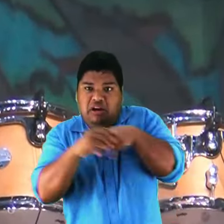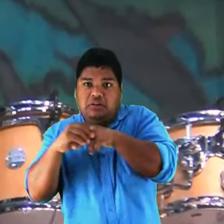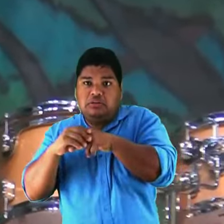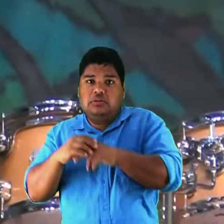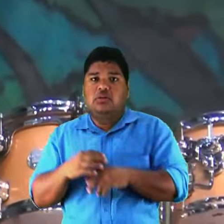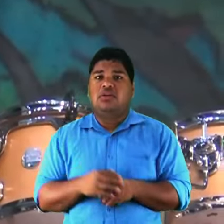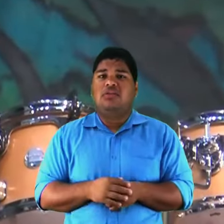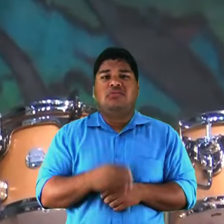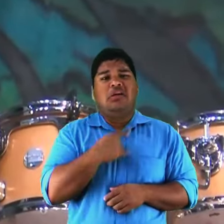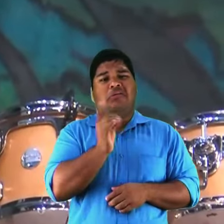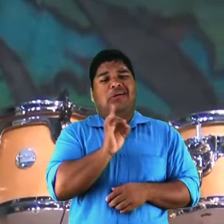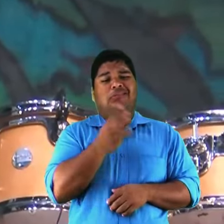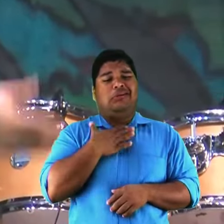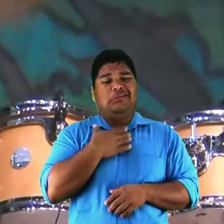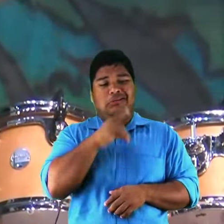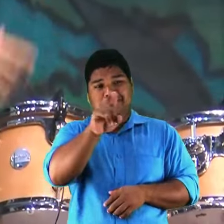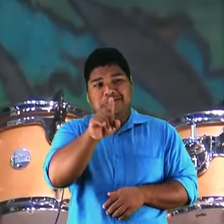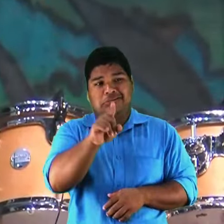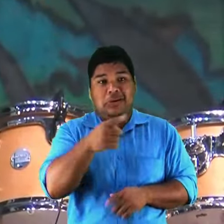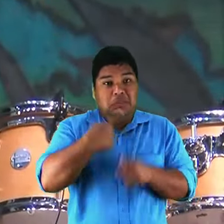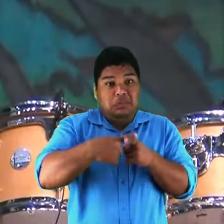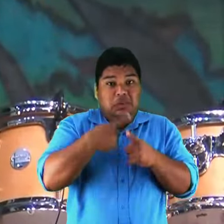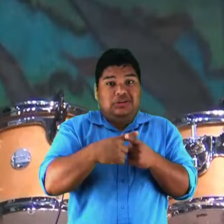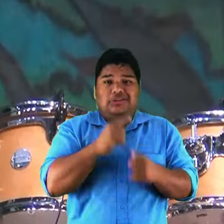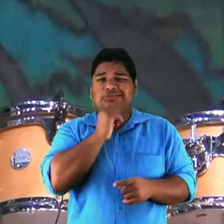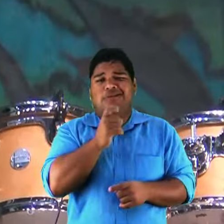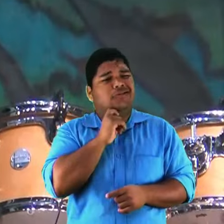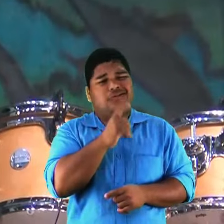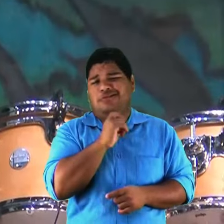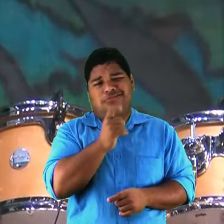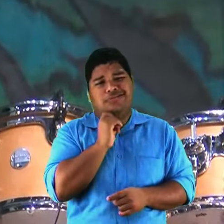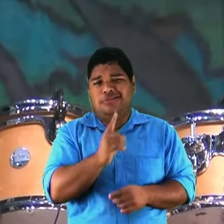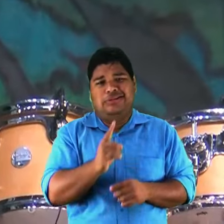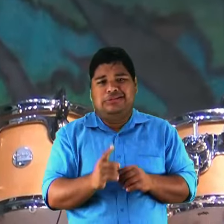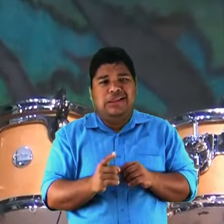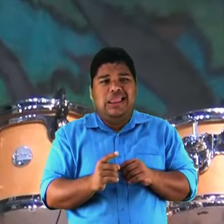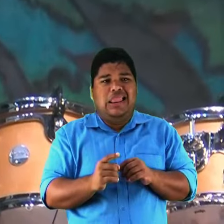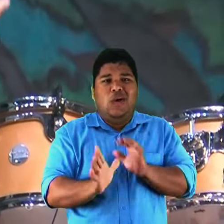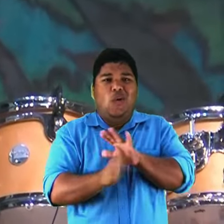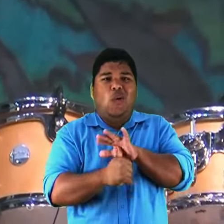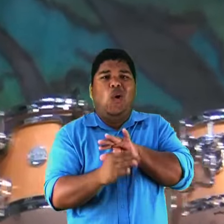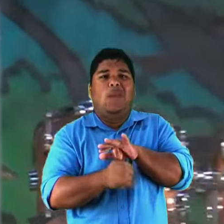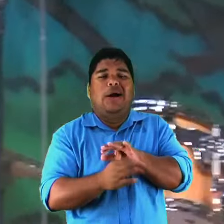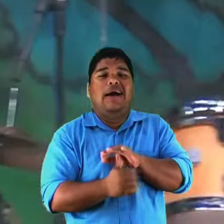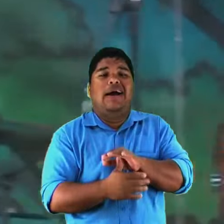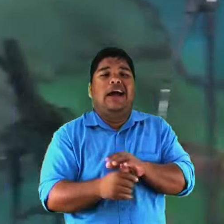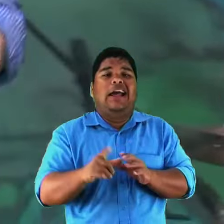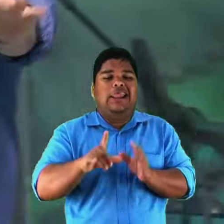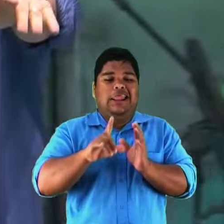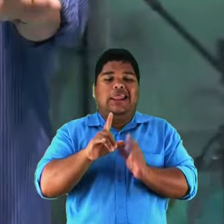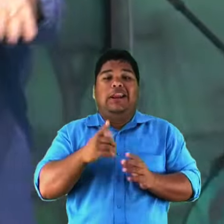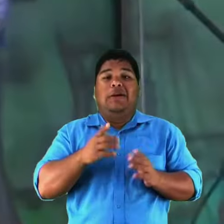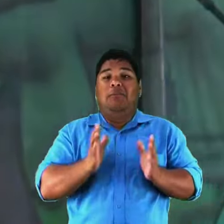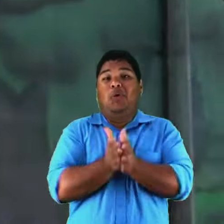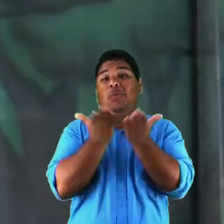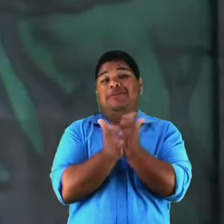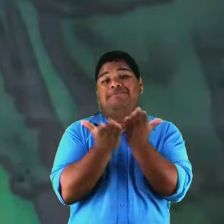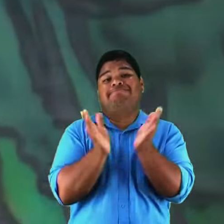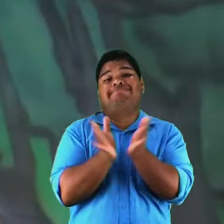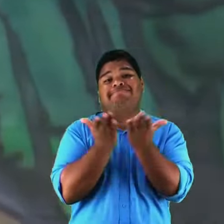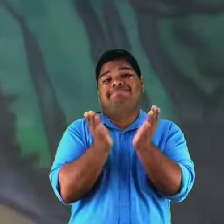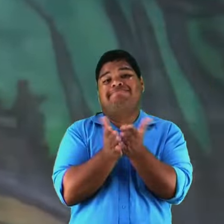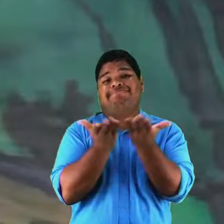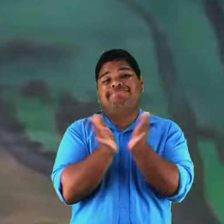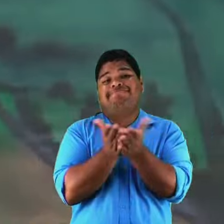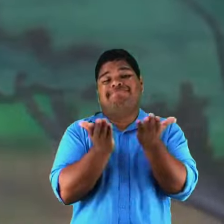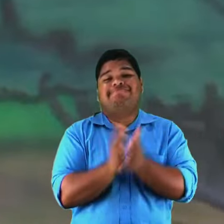e o meu, porque ninguém sequestra liso. Dê uma olhadinha para o seu irmão e diga, pode ficar tranquilo, viu?